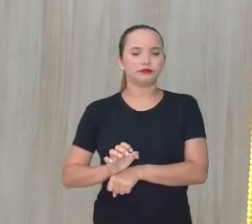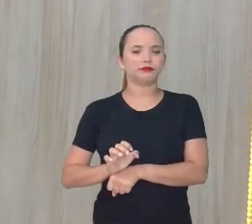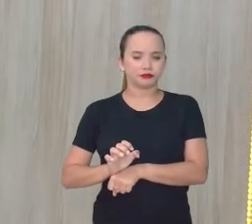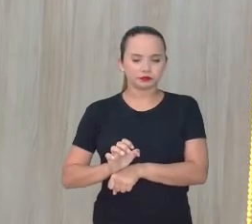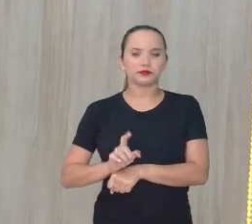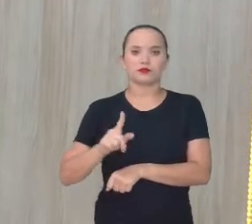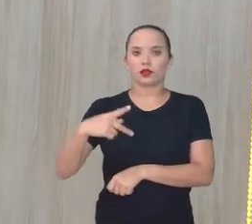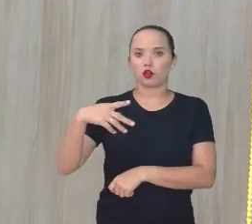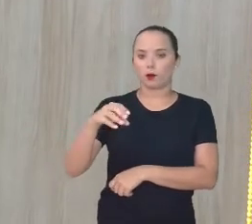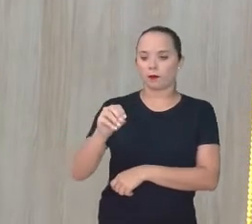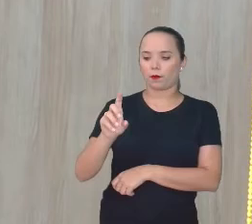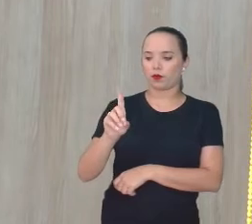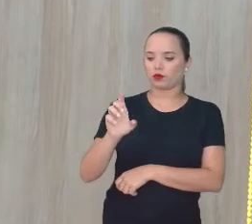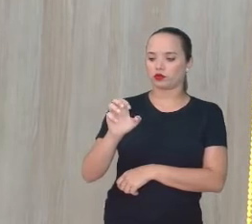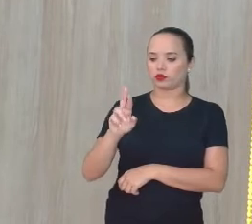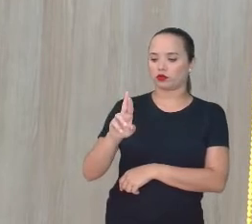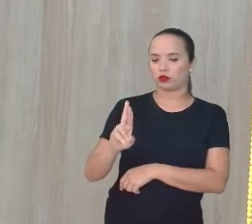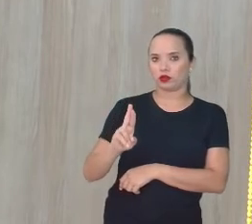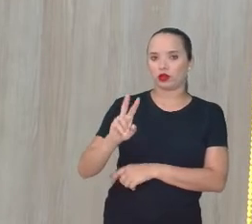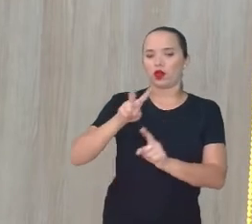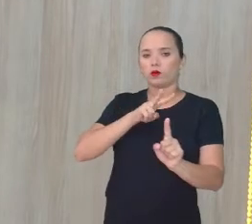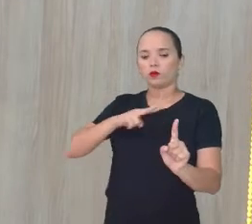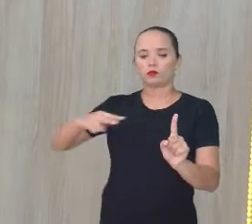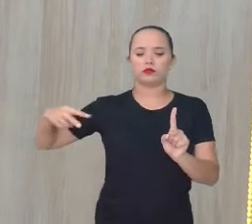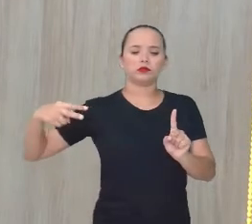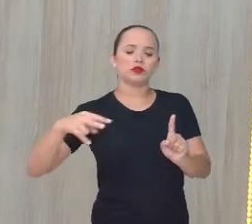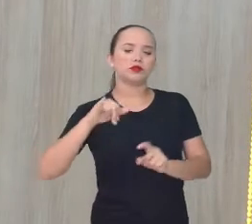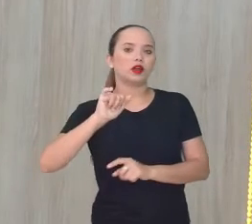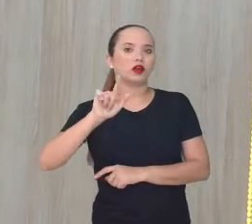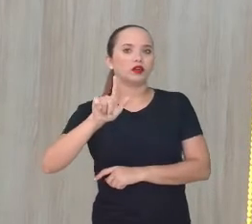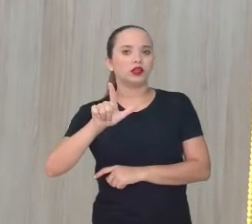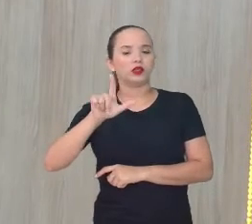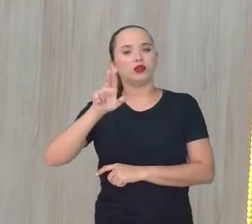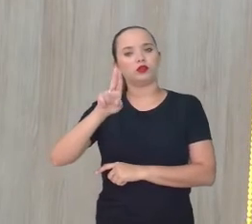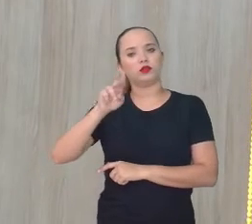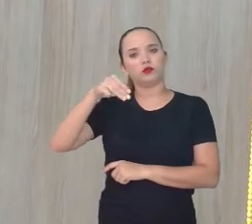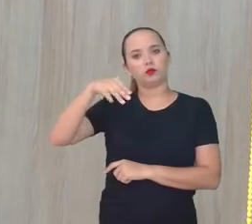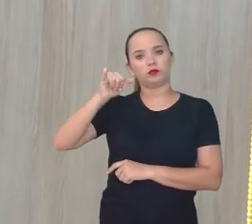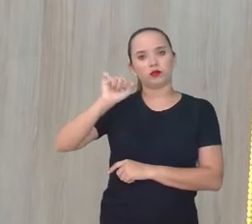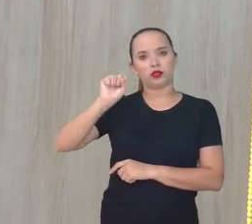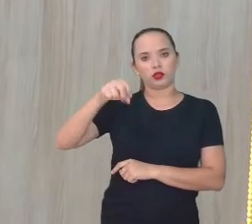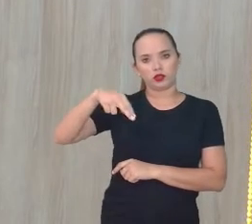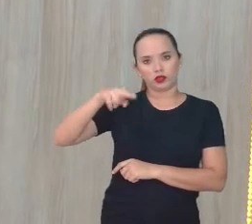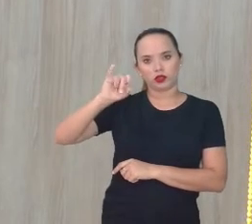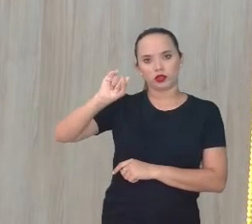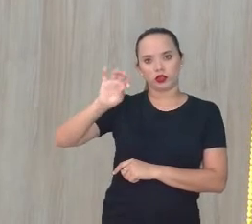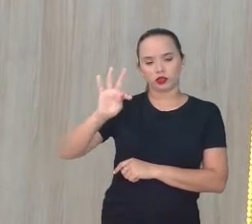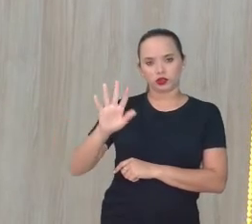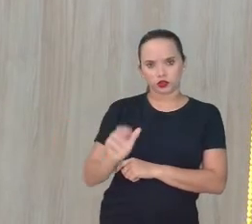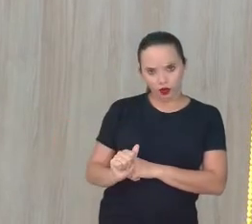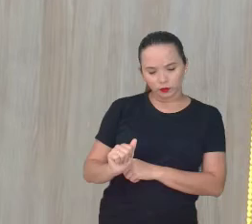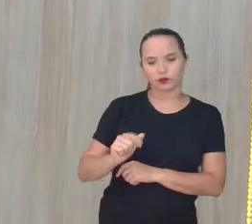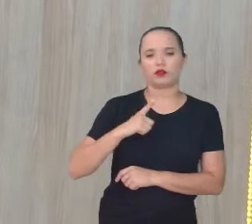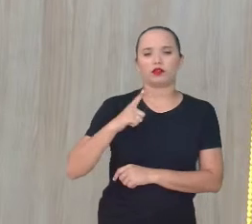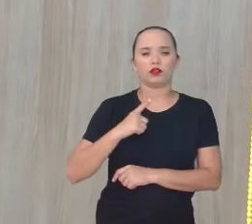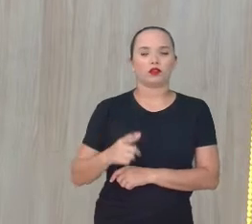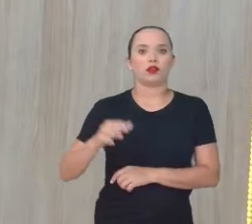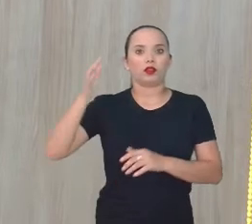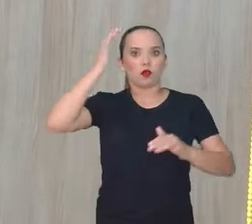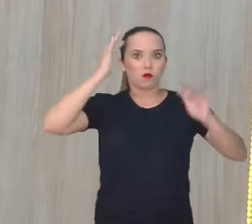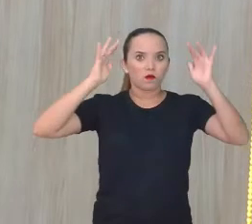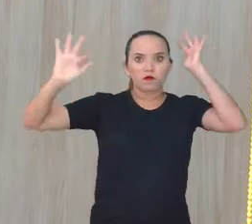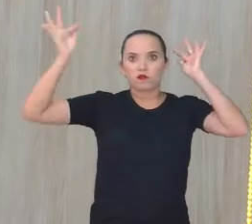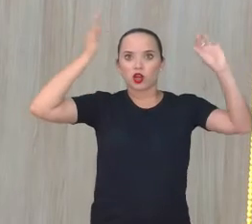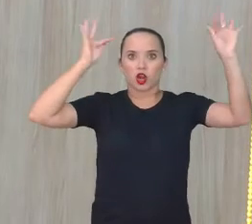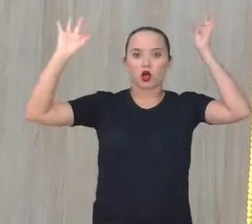Estado, dentro da perspectiva iluminista, do filósofo lá, o Barão de Montesquieu, ele traz a ideia